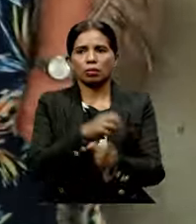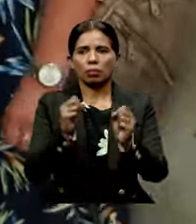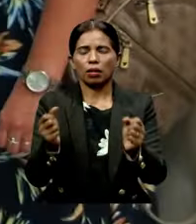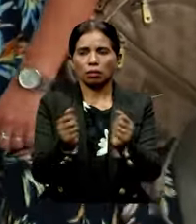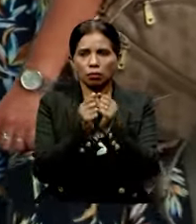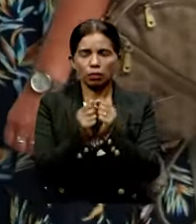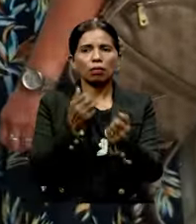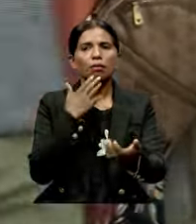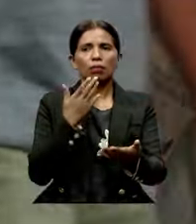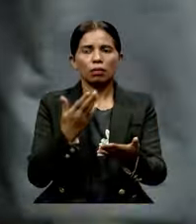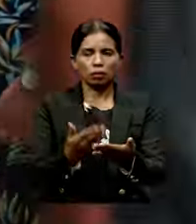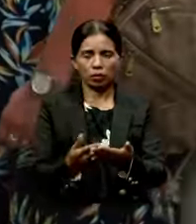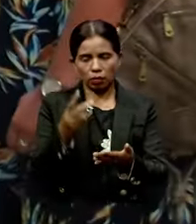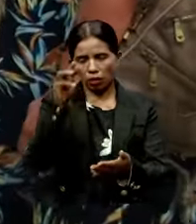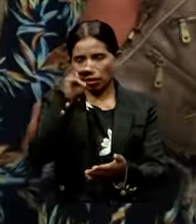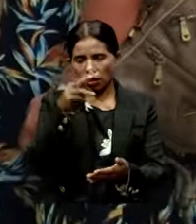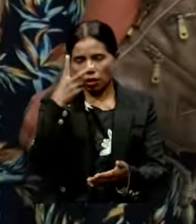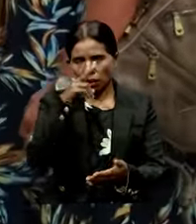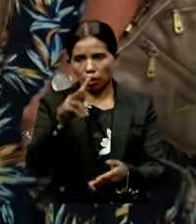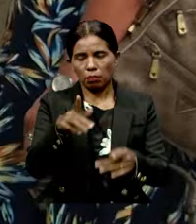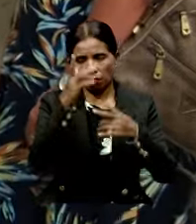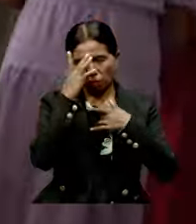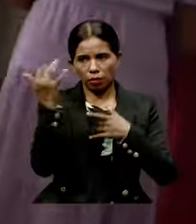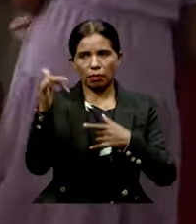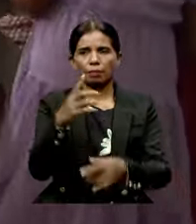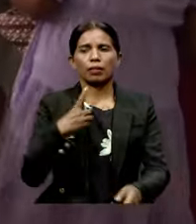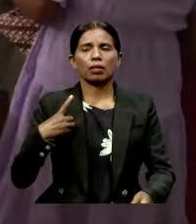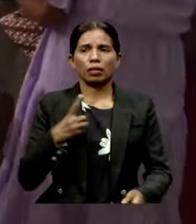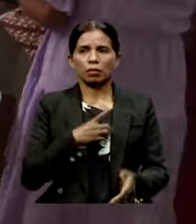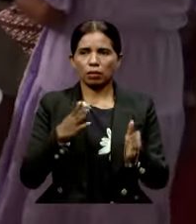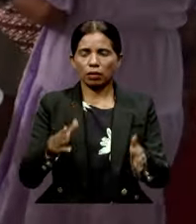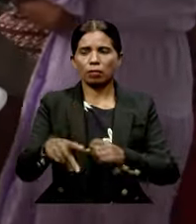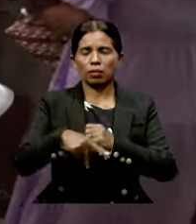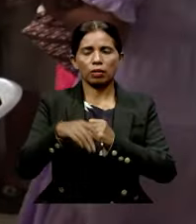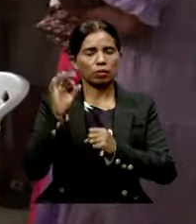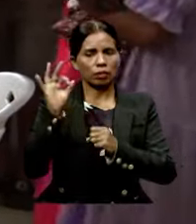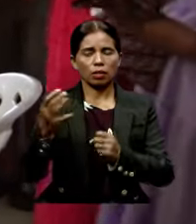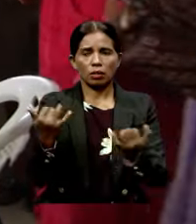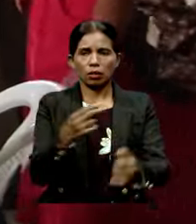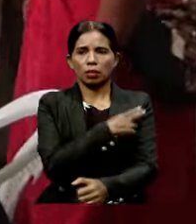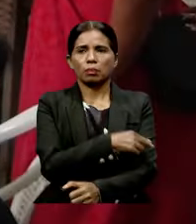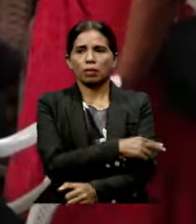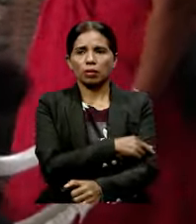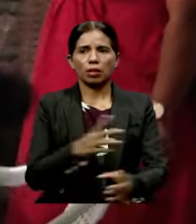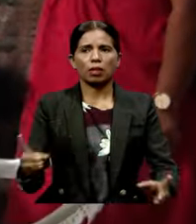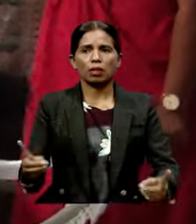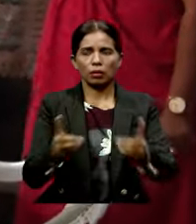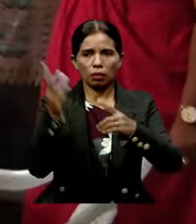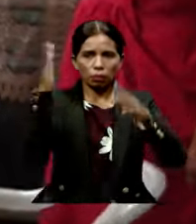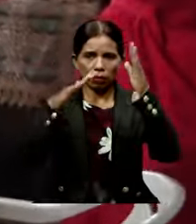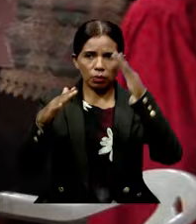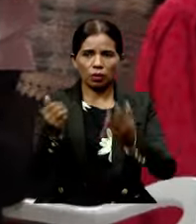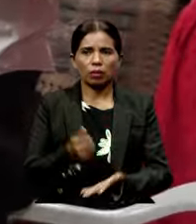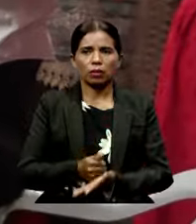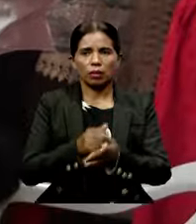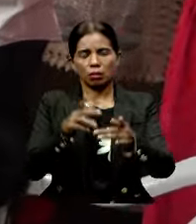o dia monitora de dia para paciente dida. Deputado Bancada Fratelin Hateten, dadaung ne Hospital Nasional Mos, enfrenta hela problema atendimento